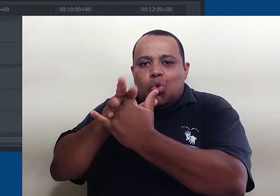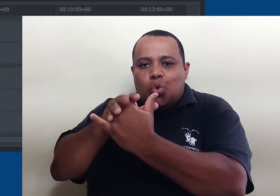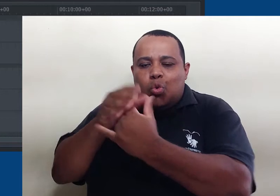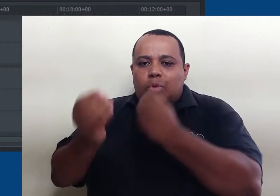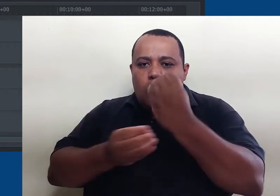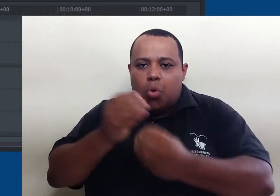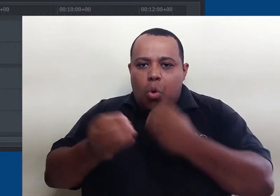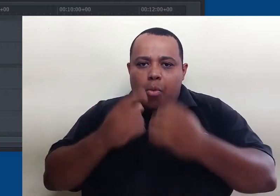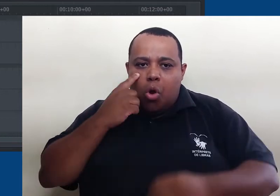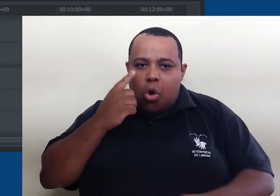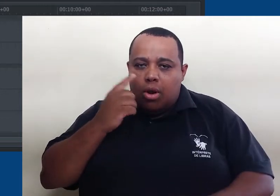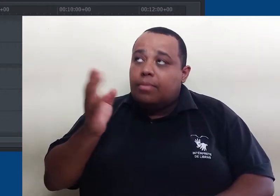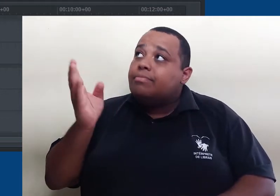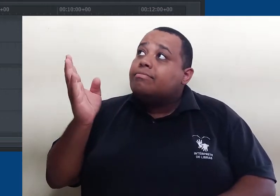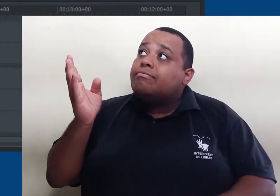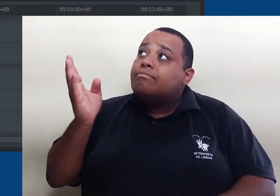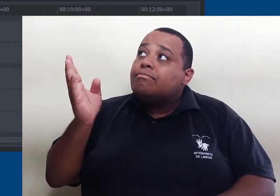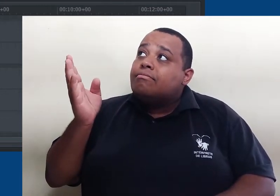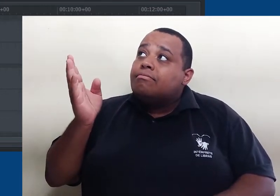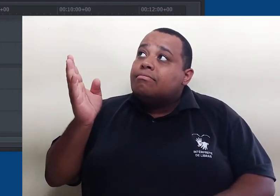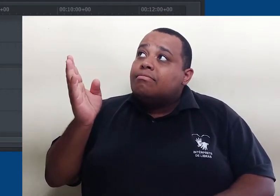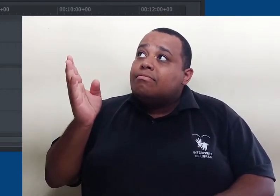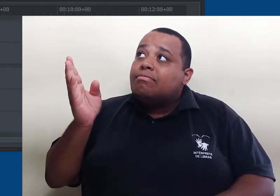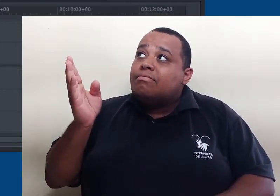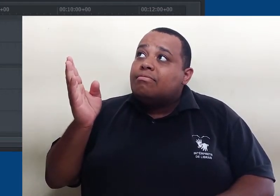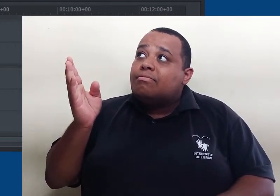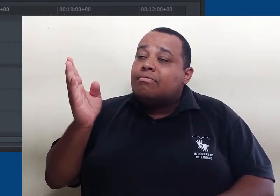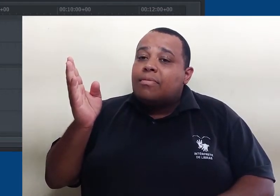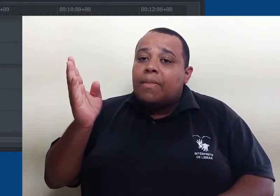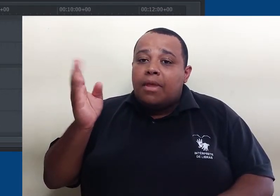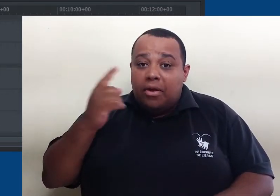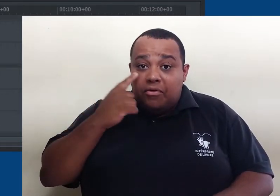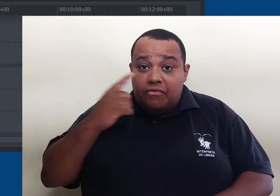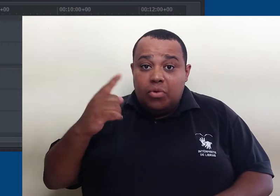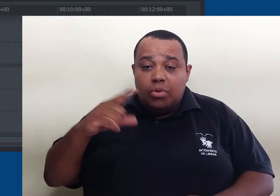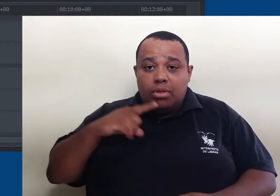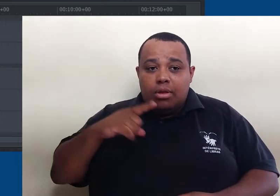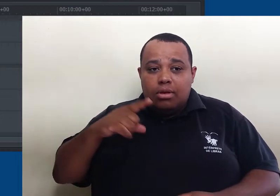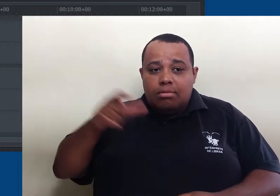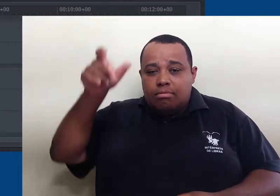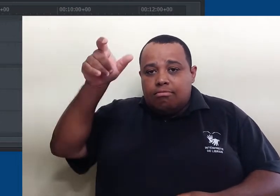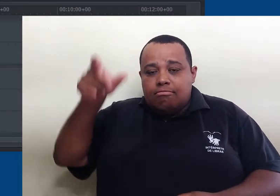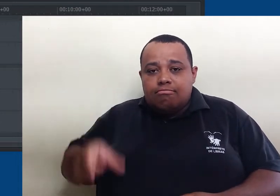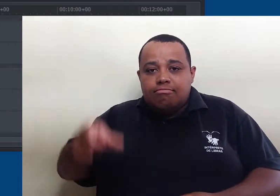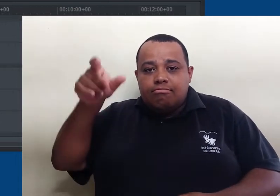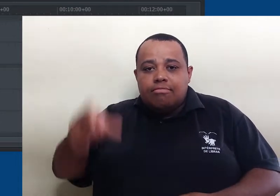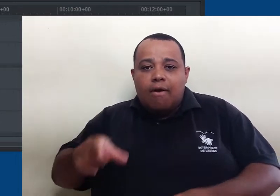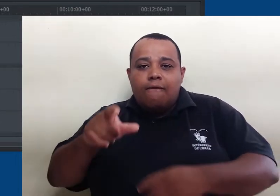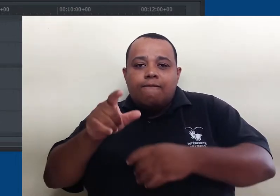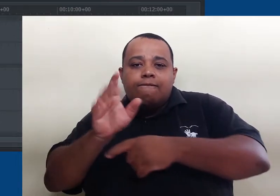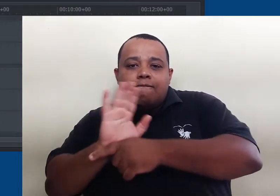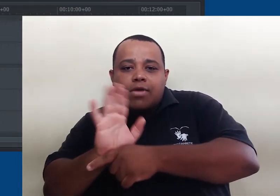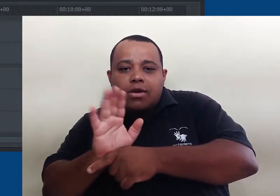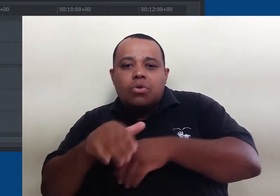canto superior esquerdo e vai colocar para a gente ver as nossas sequências, que são as nossas composições, nossos projetos de vídeo.